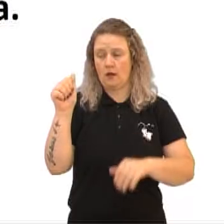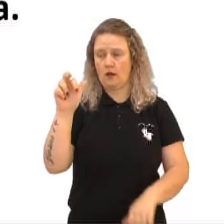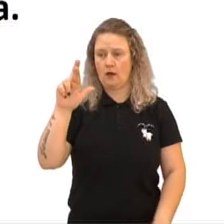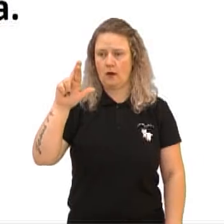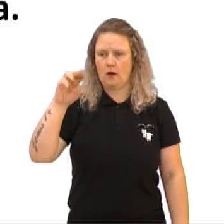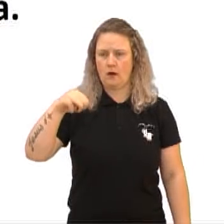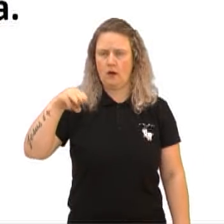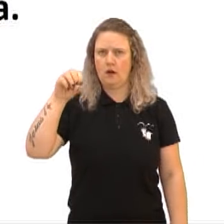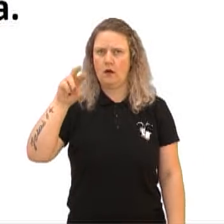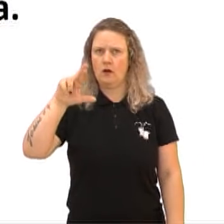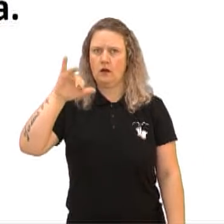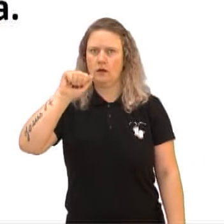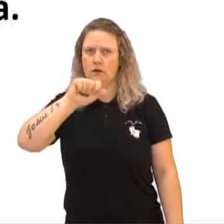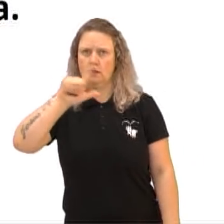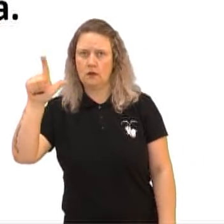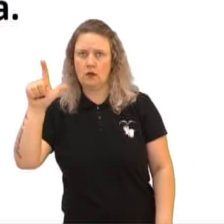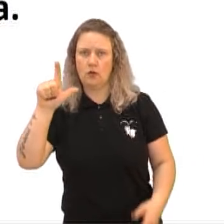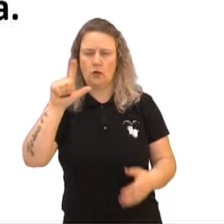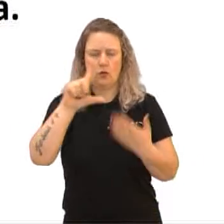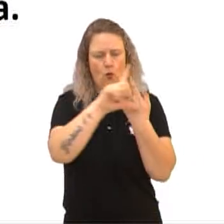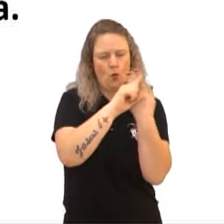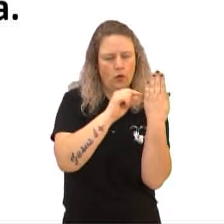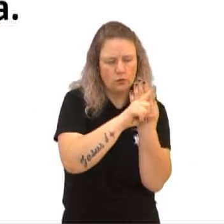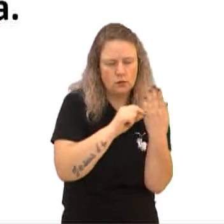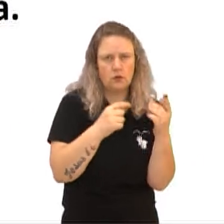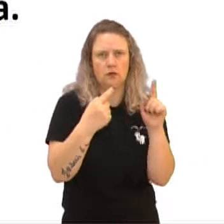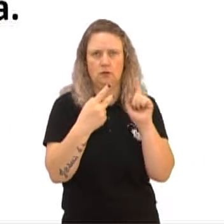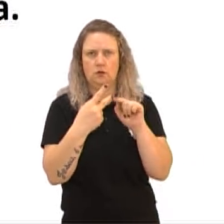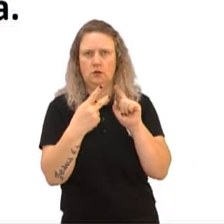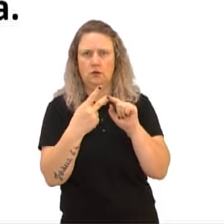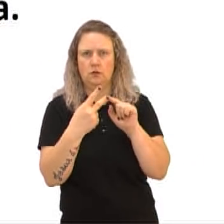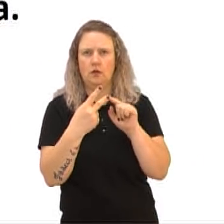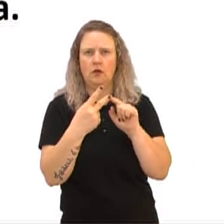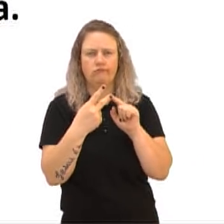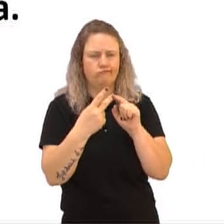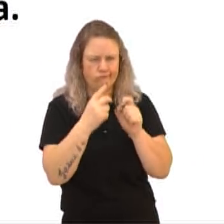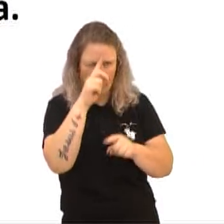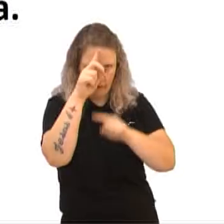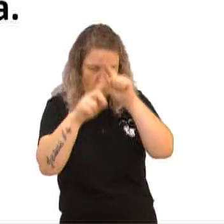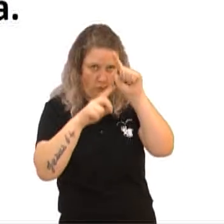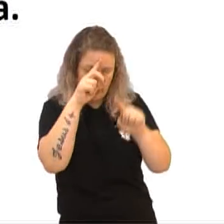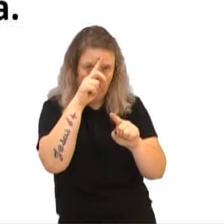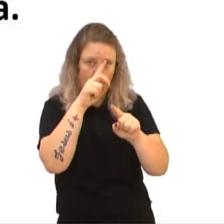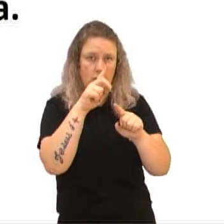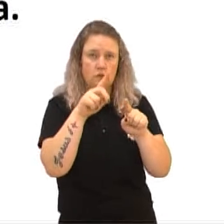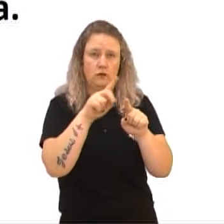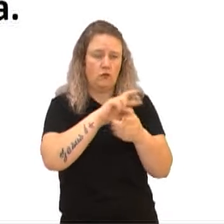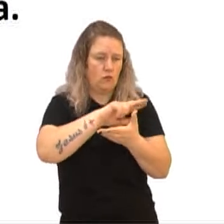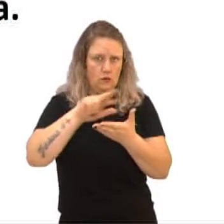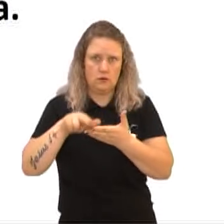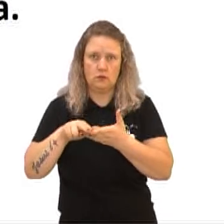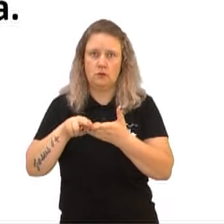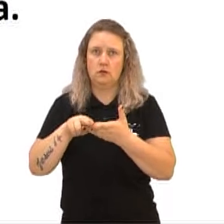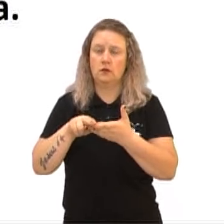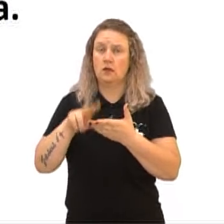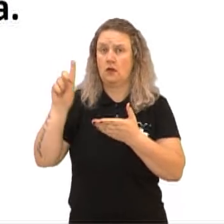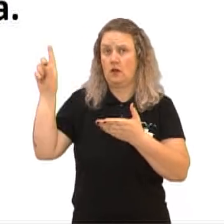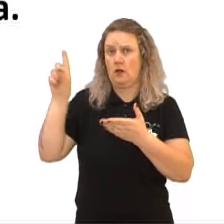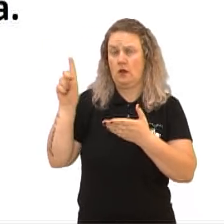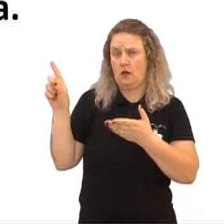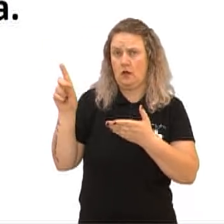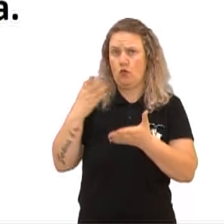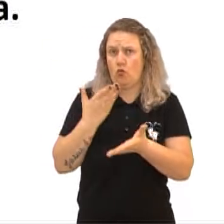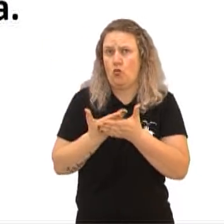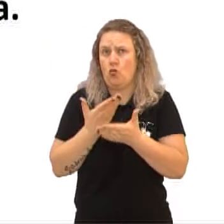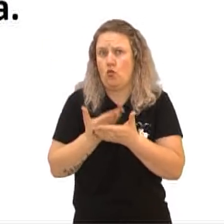que foi um escritor e dramaturgo paraibano, integrante da Academia Brasileira de Letras. Então essa